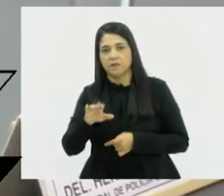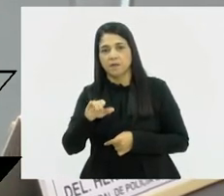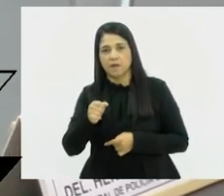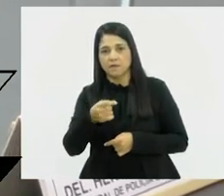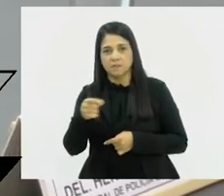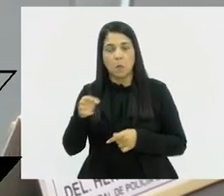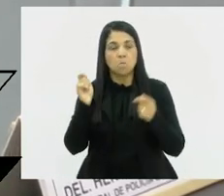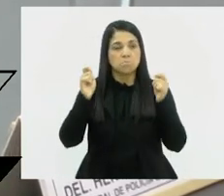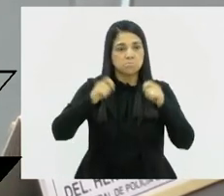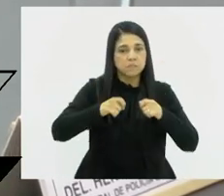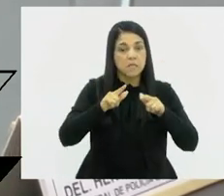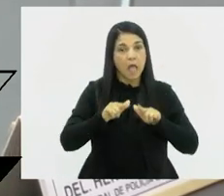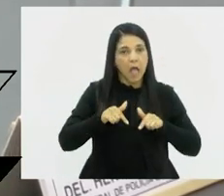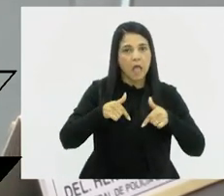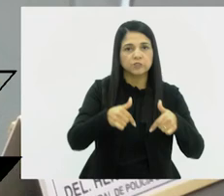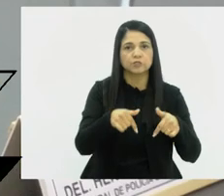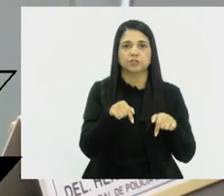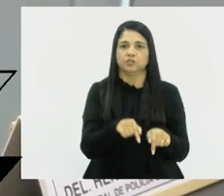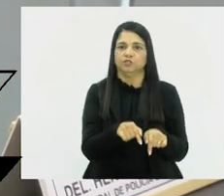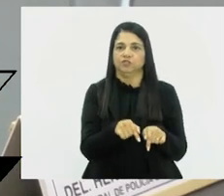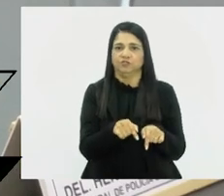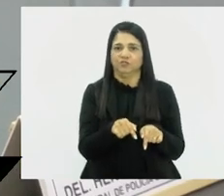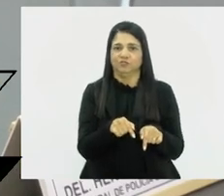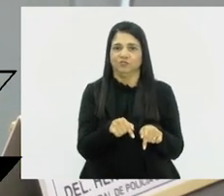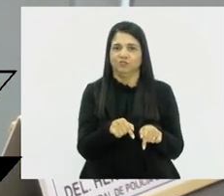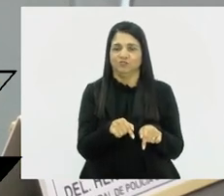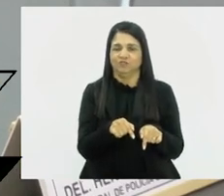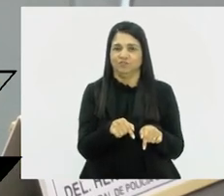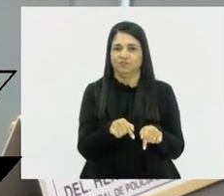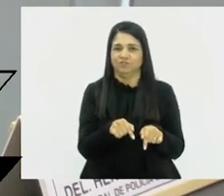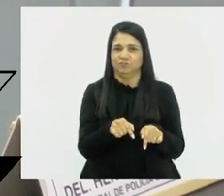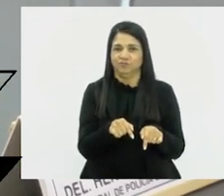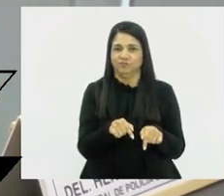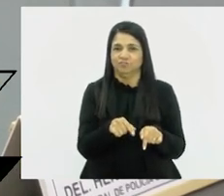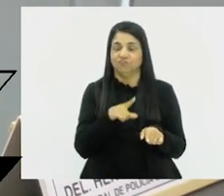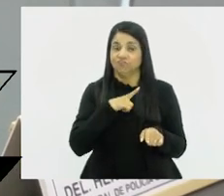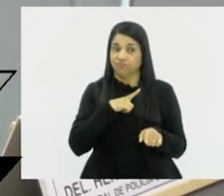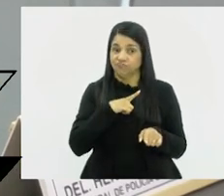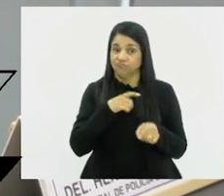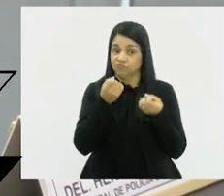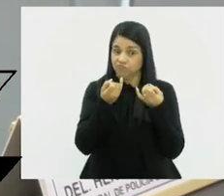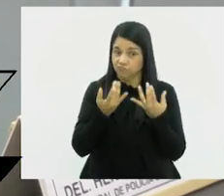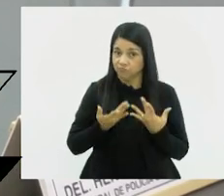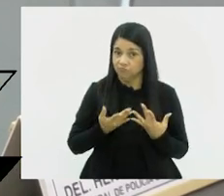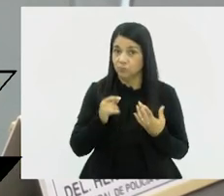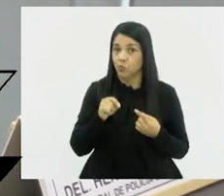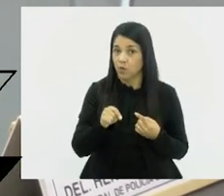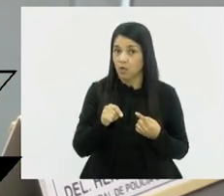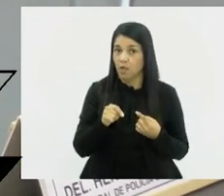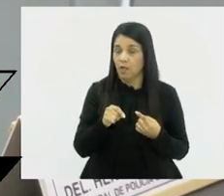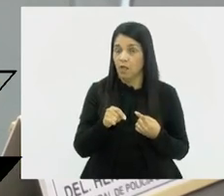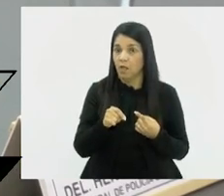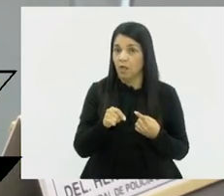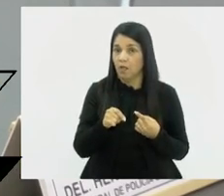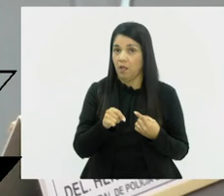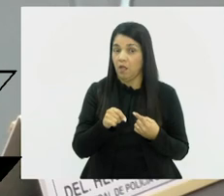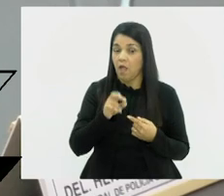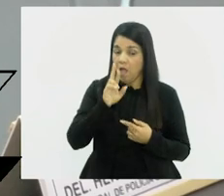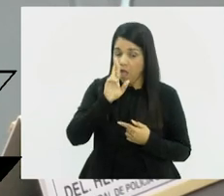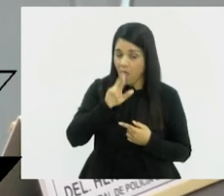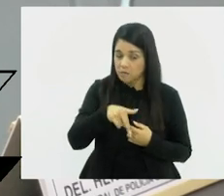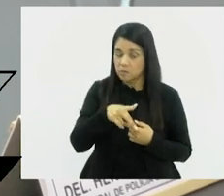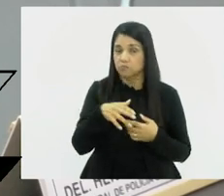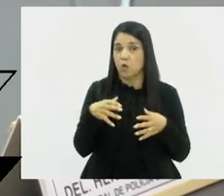haver possibilidade de agir. Nós estamos falando de ocorrências que envolvem, por essência, até porque essa é a razão dessa